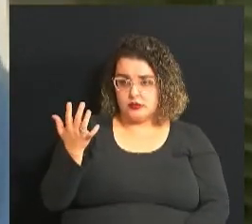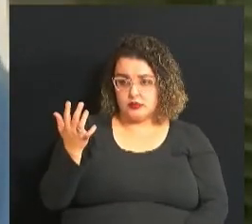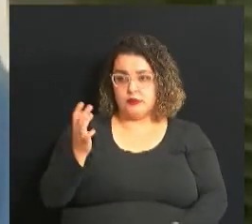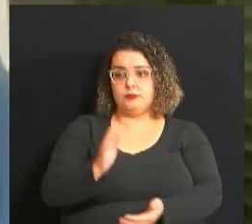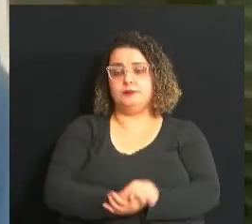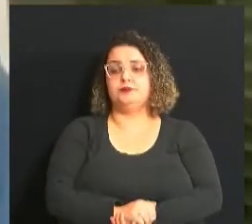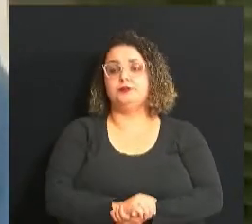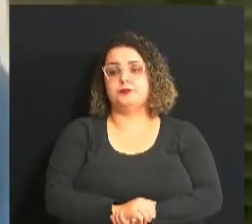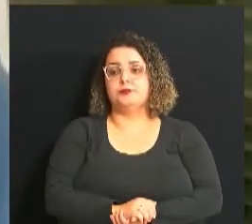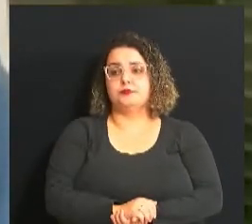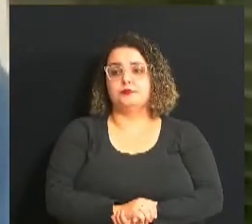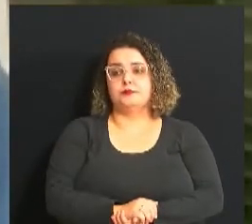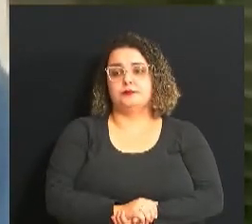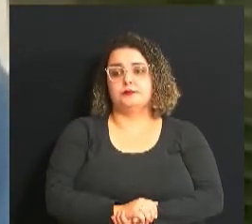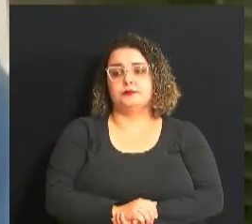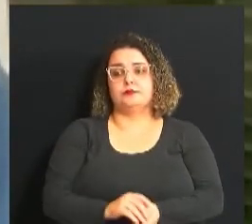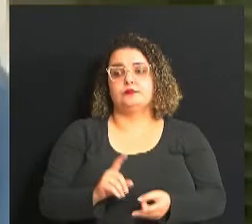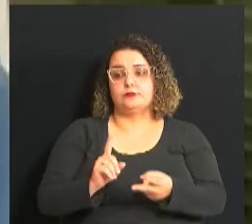Segundo,